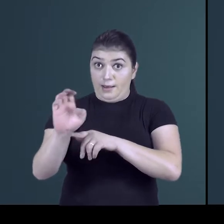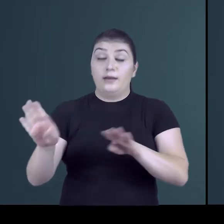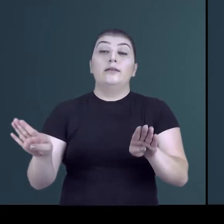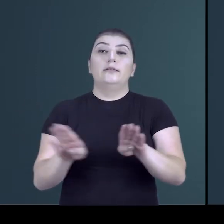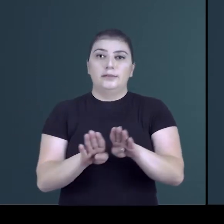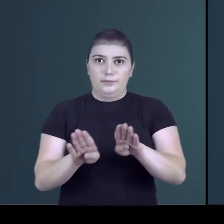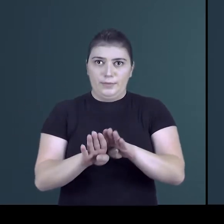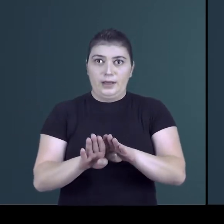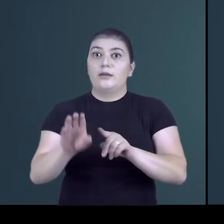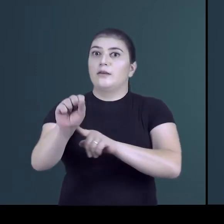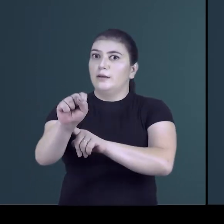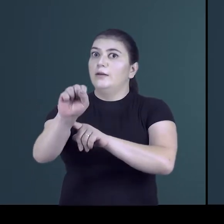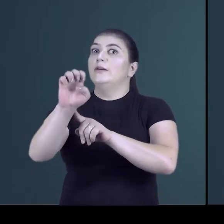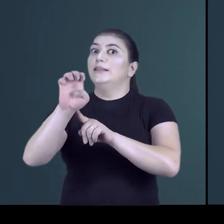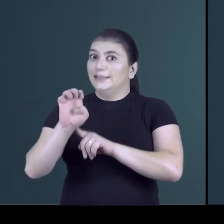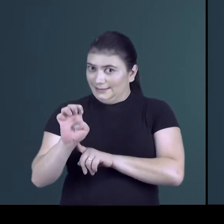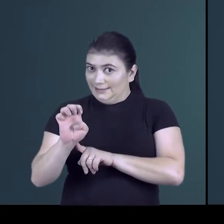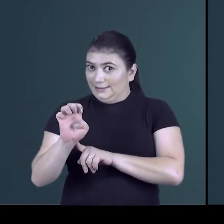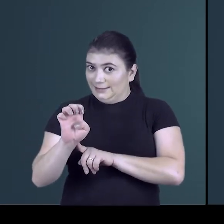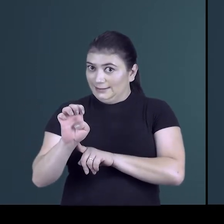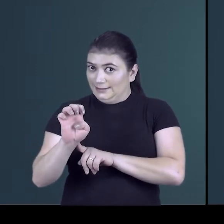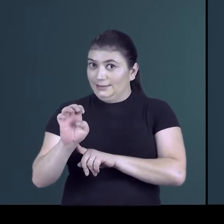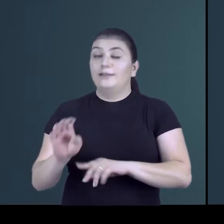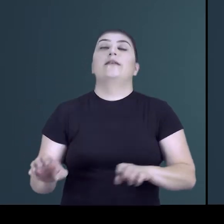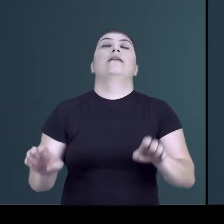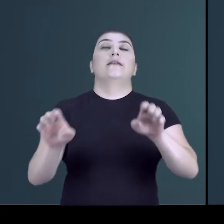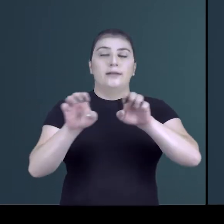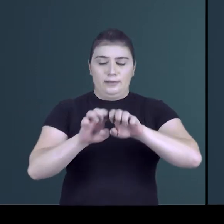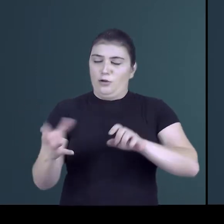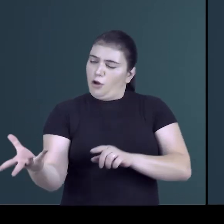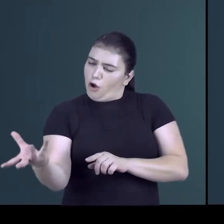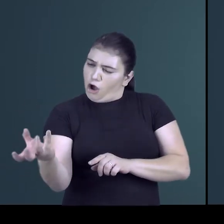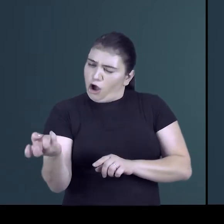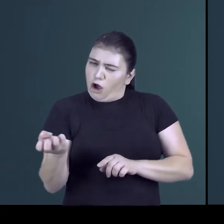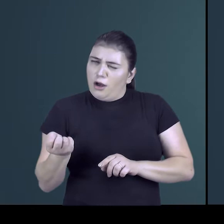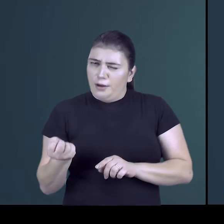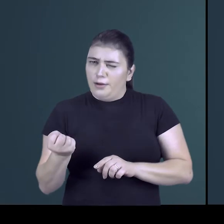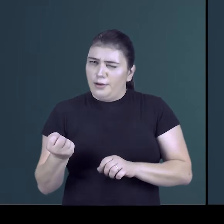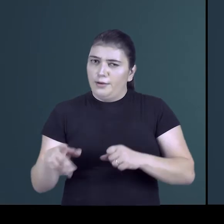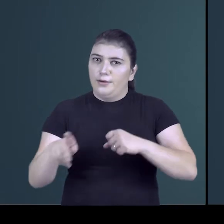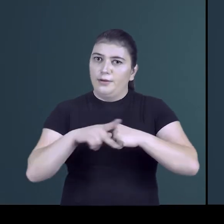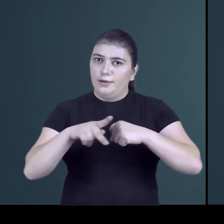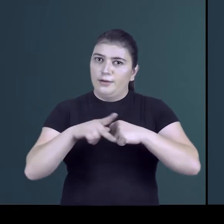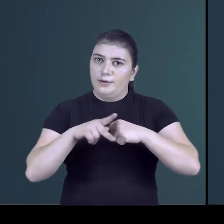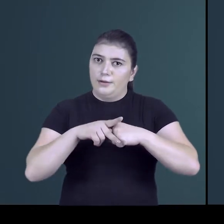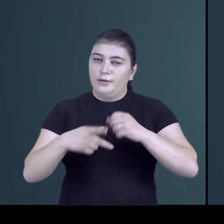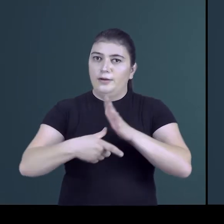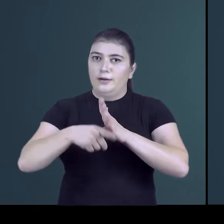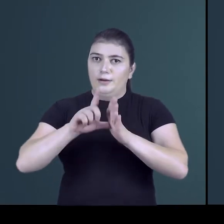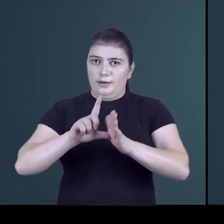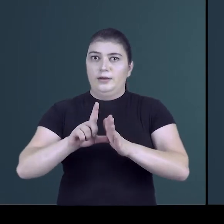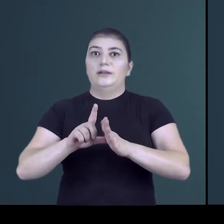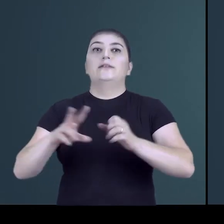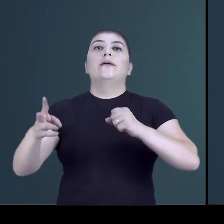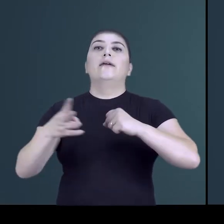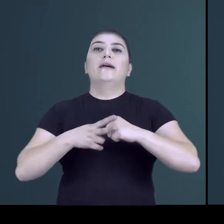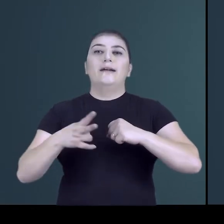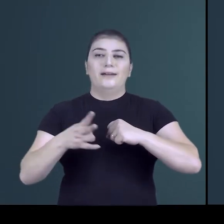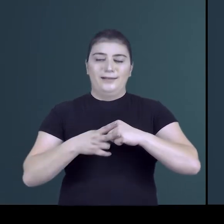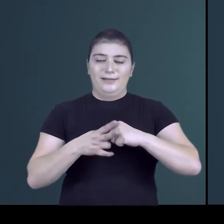se. Então, essas estruturas também puxam ou atraem o pronome antes da estrutura